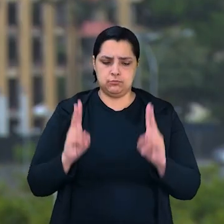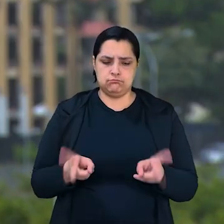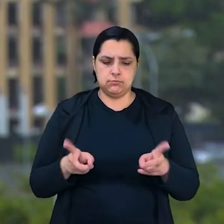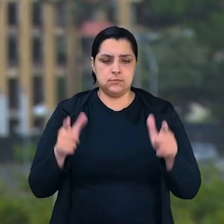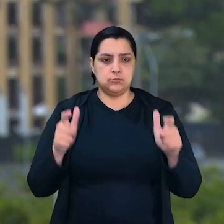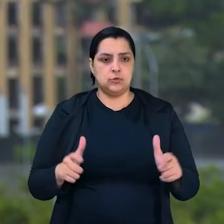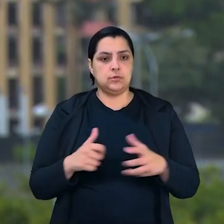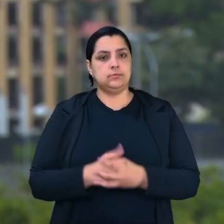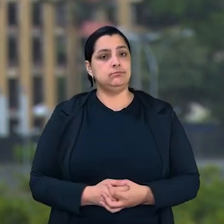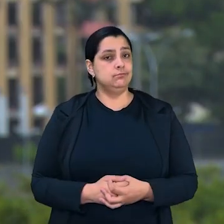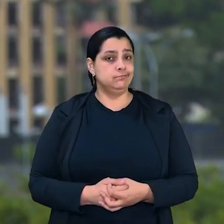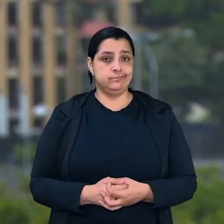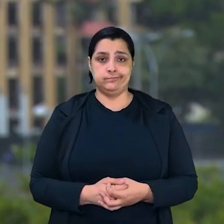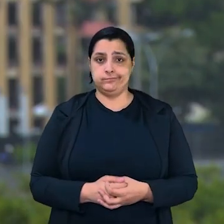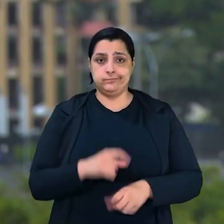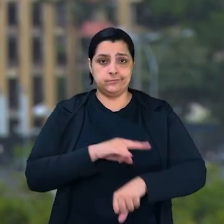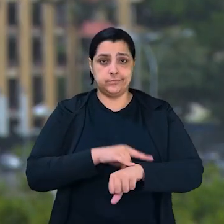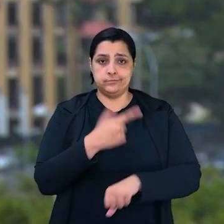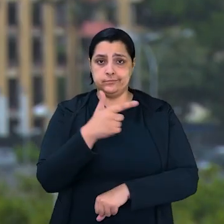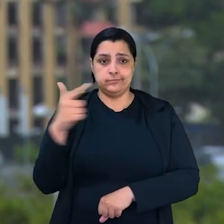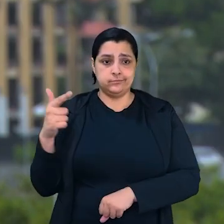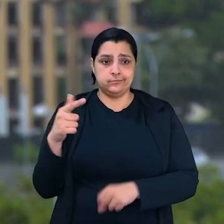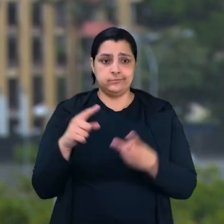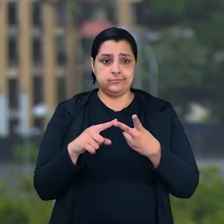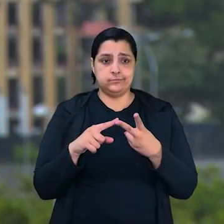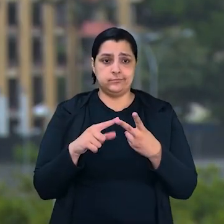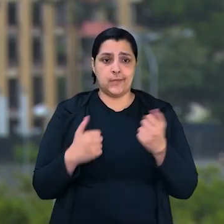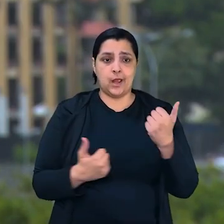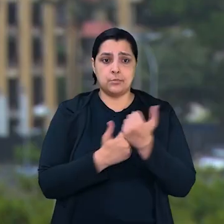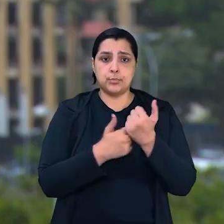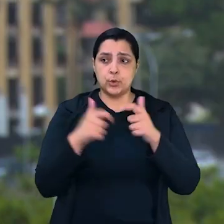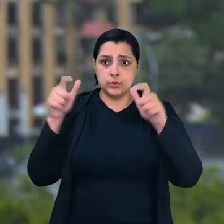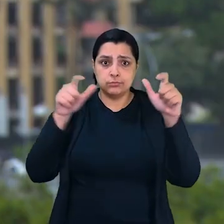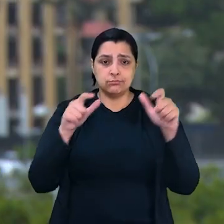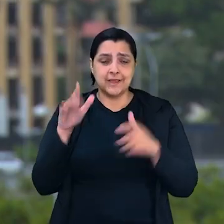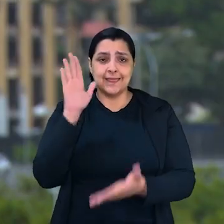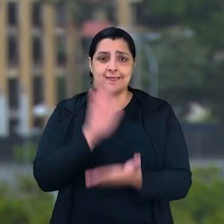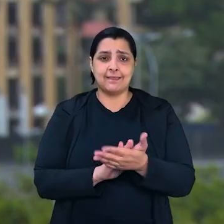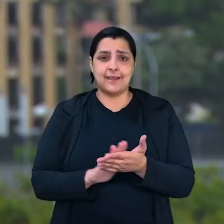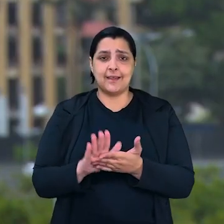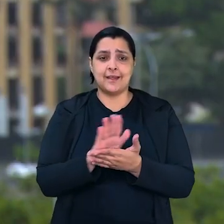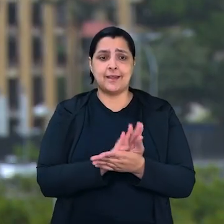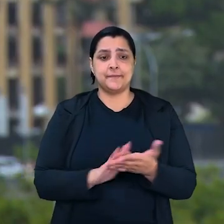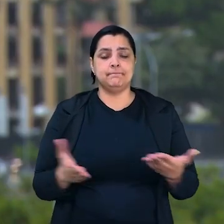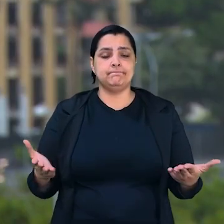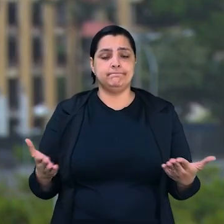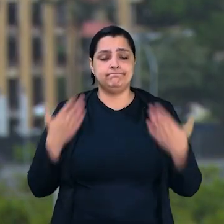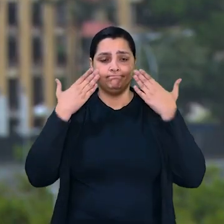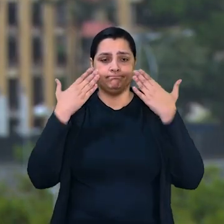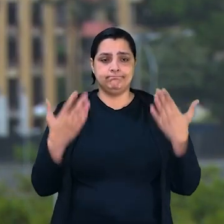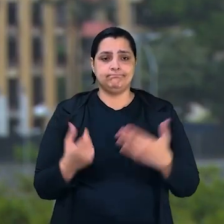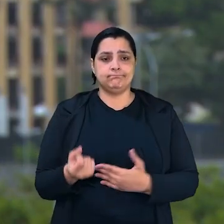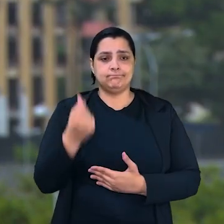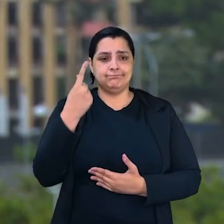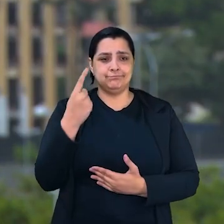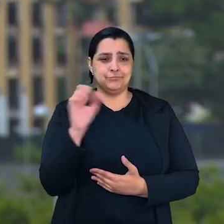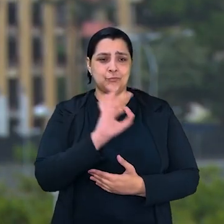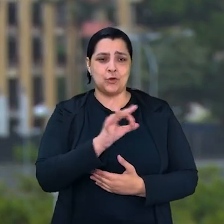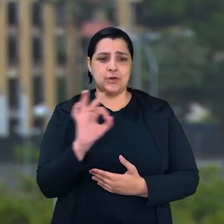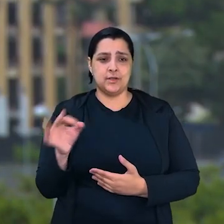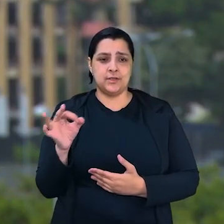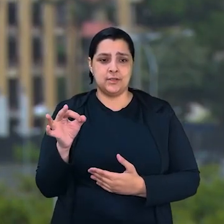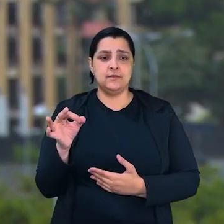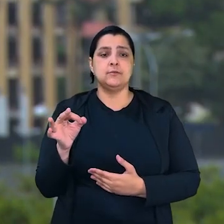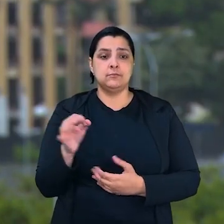que trabalhou no mesmo local, não havia banheiro nem ponto de apoio nos imóveis, o que expôs a situação absurda